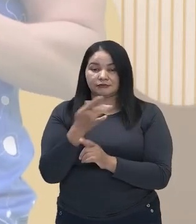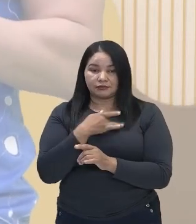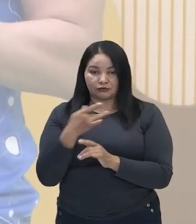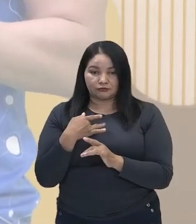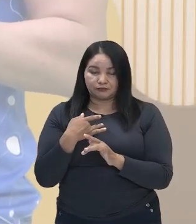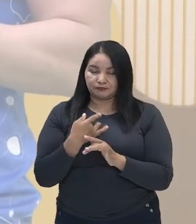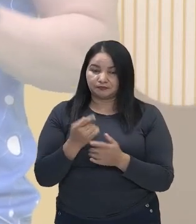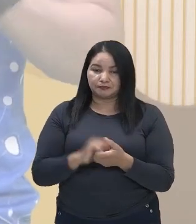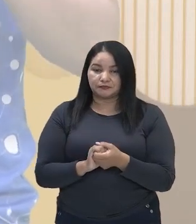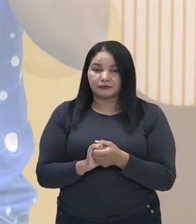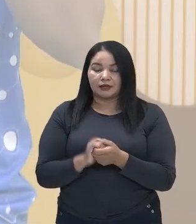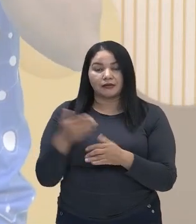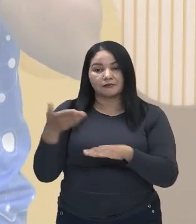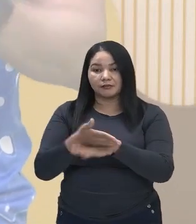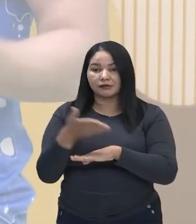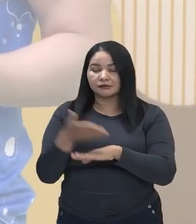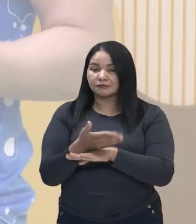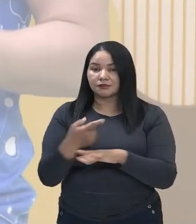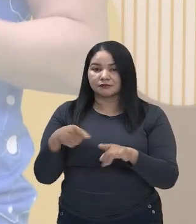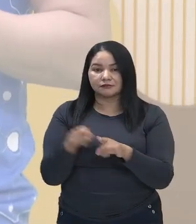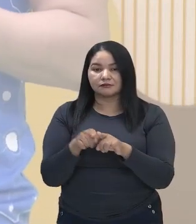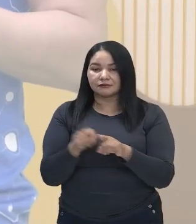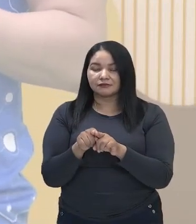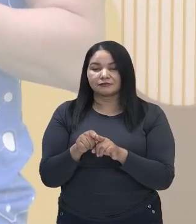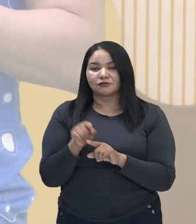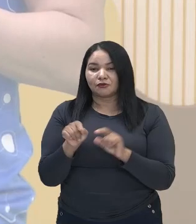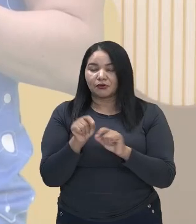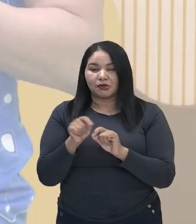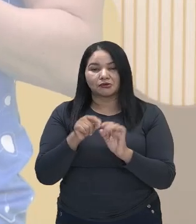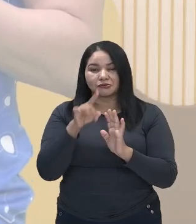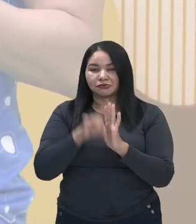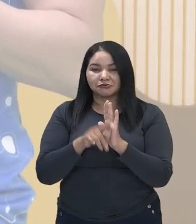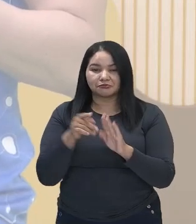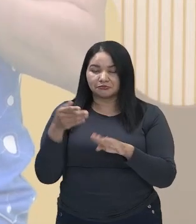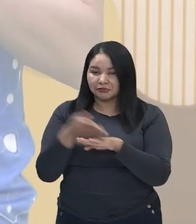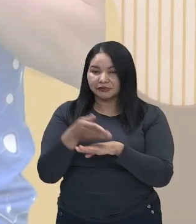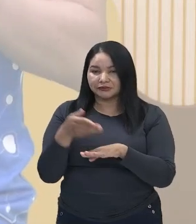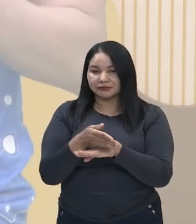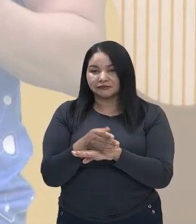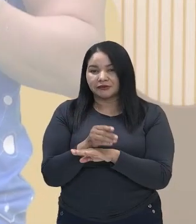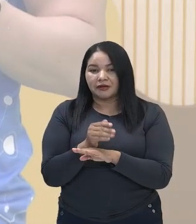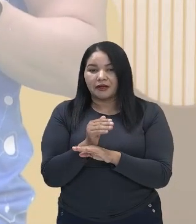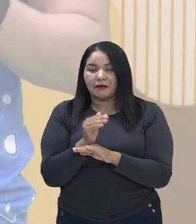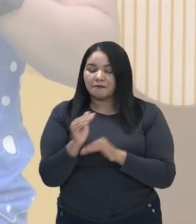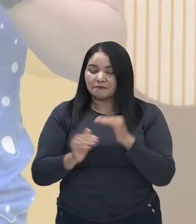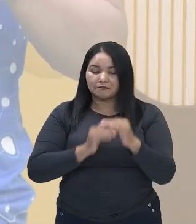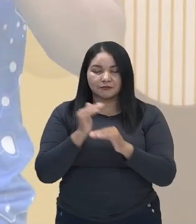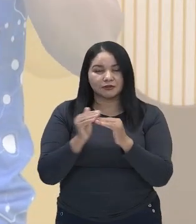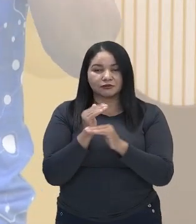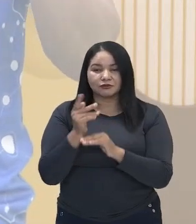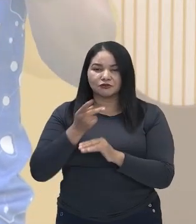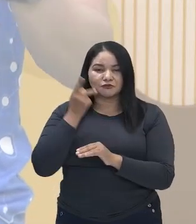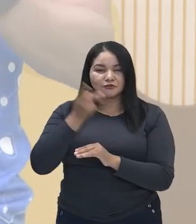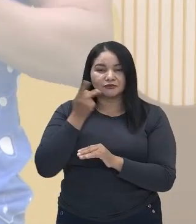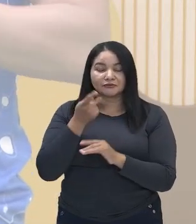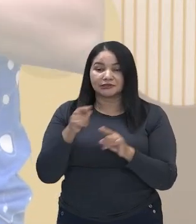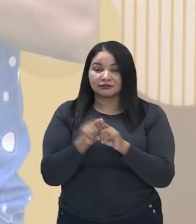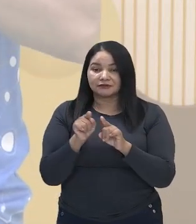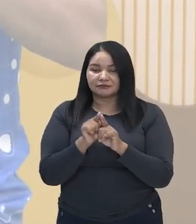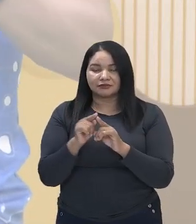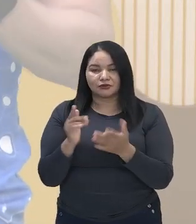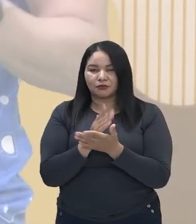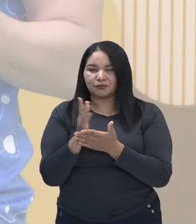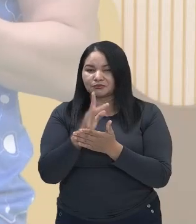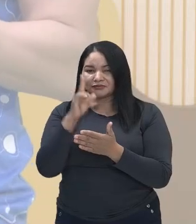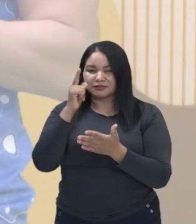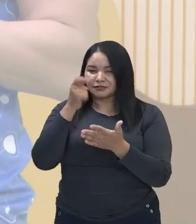Participação de uma forma geral, tá? O direito de participar ali ativamente em processos políticos, na tomada de decisão da nossa